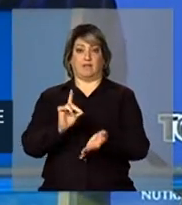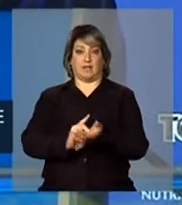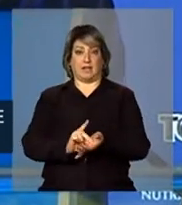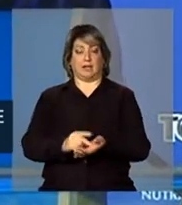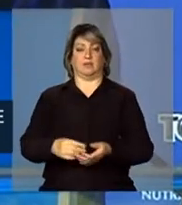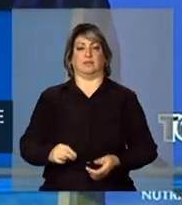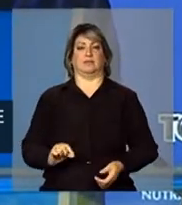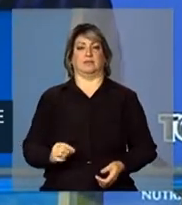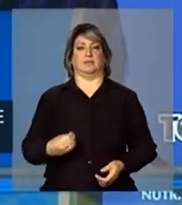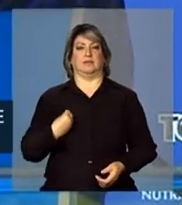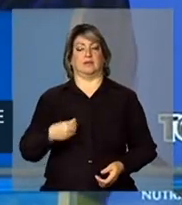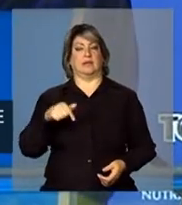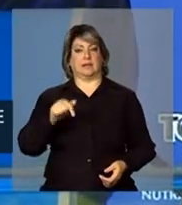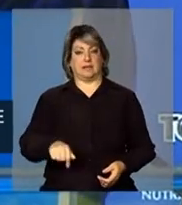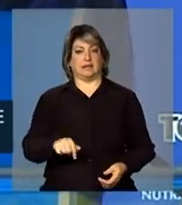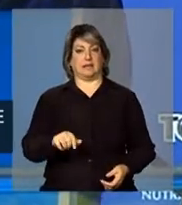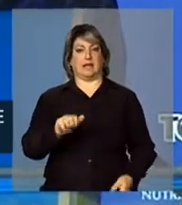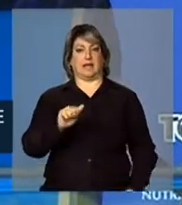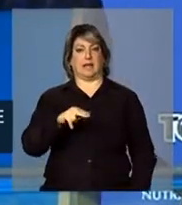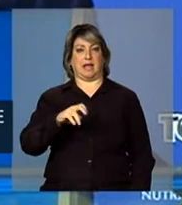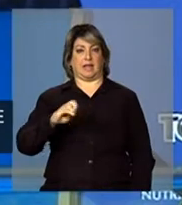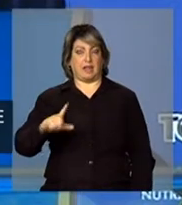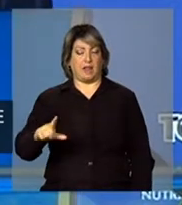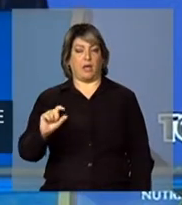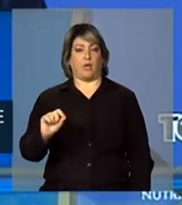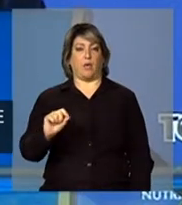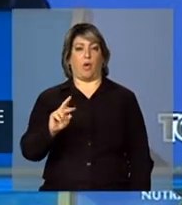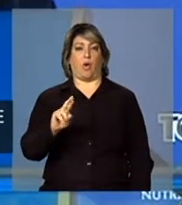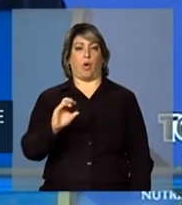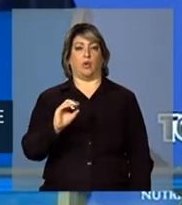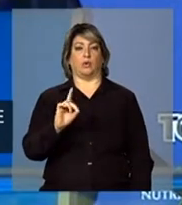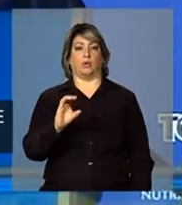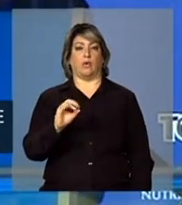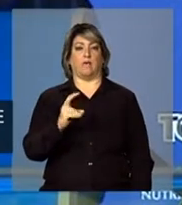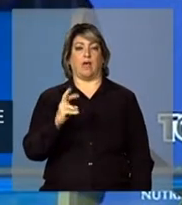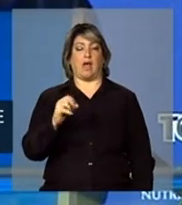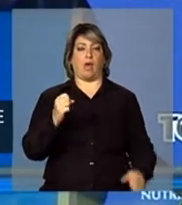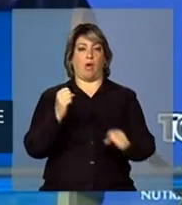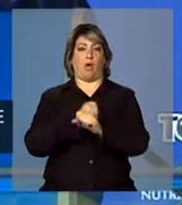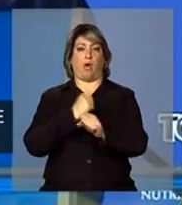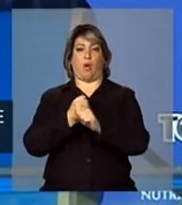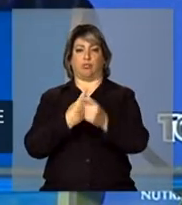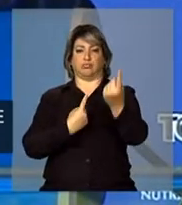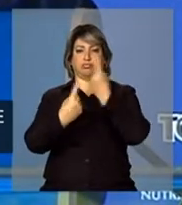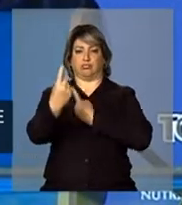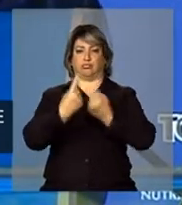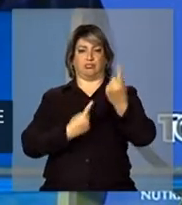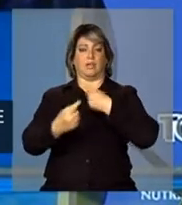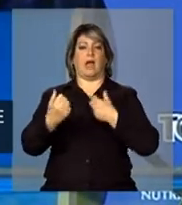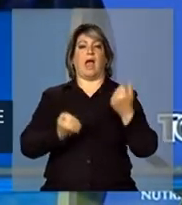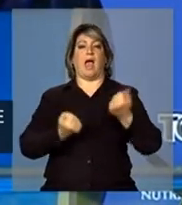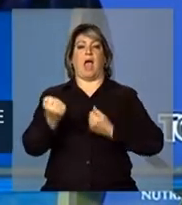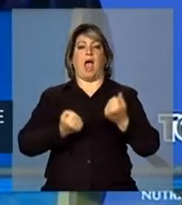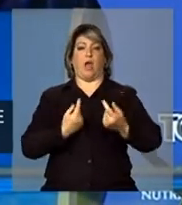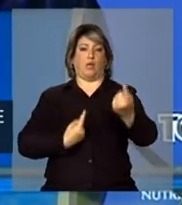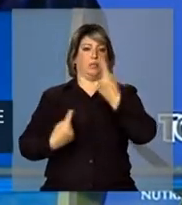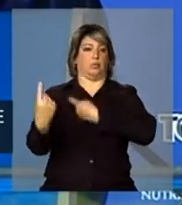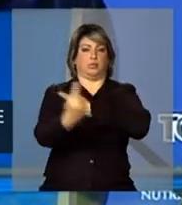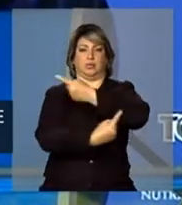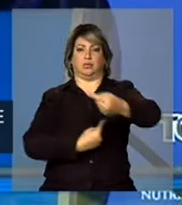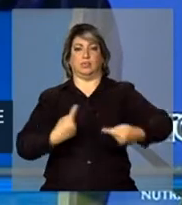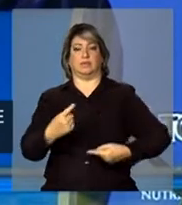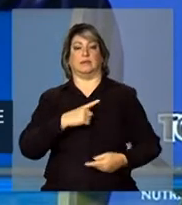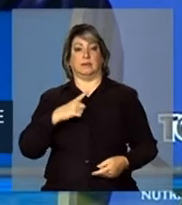anel rodoviário. Nós iremos fazer o anel rodoviário, sim, como obra pública. Nós não